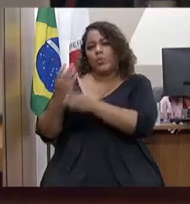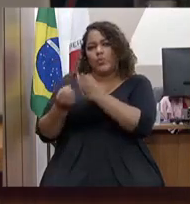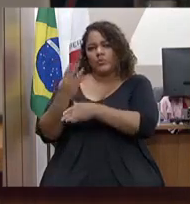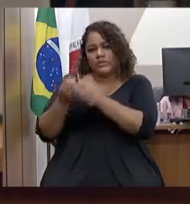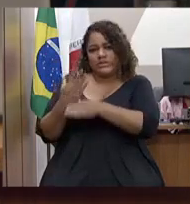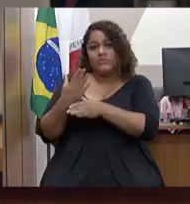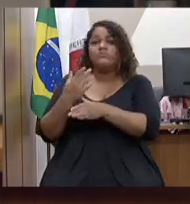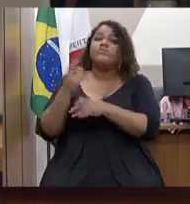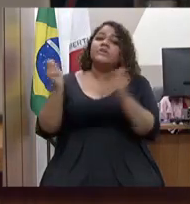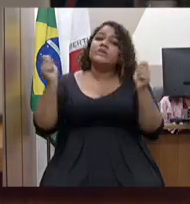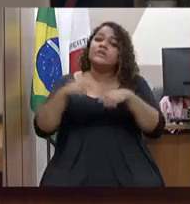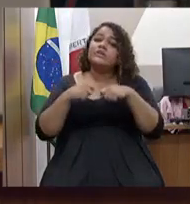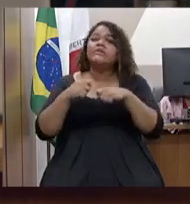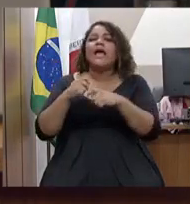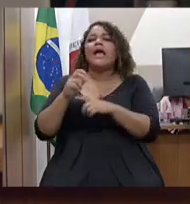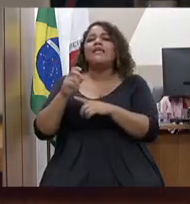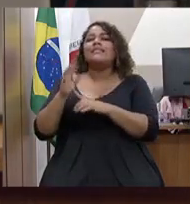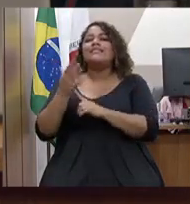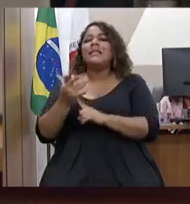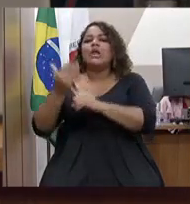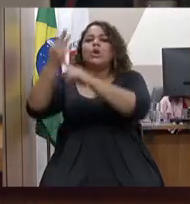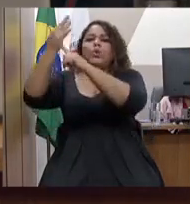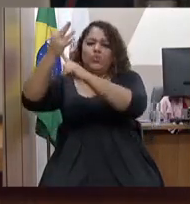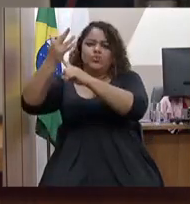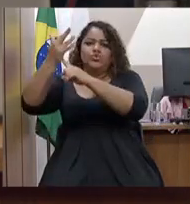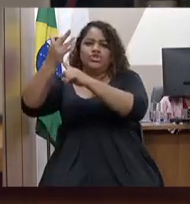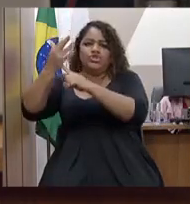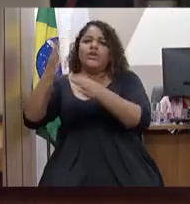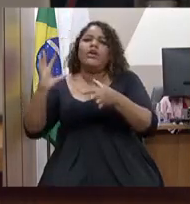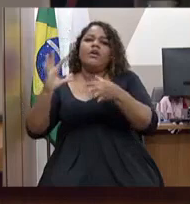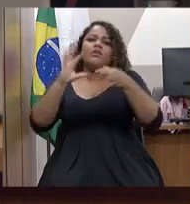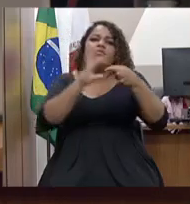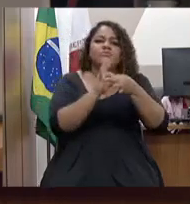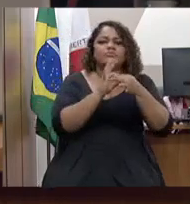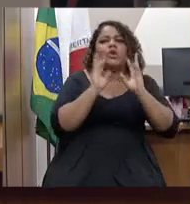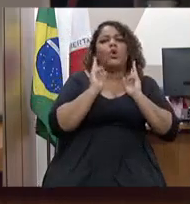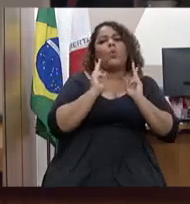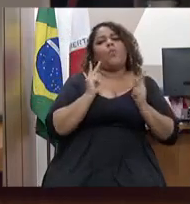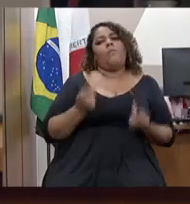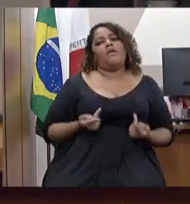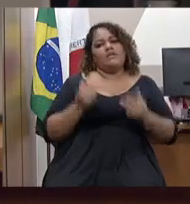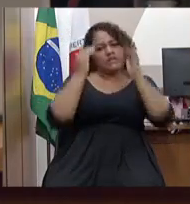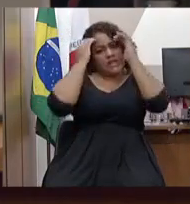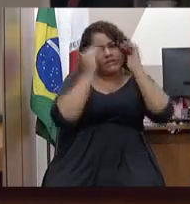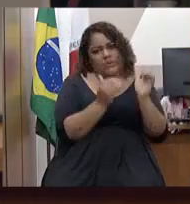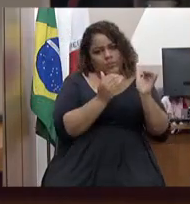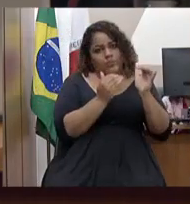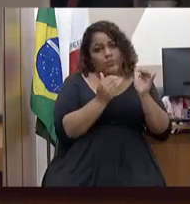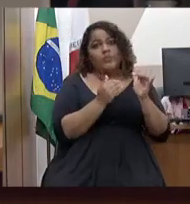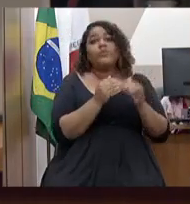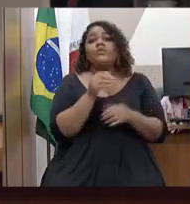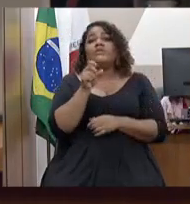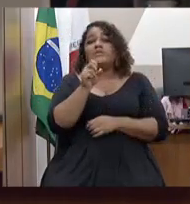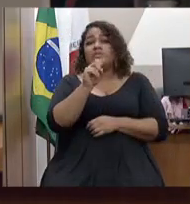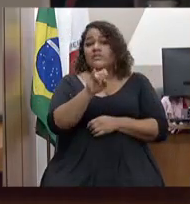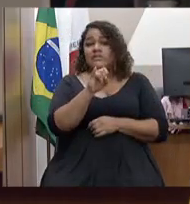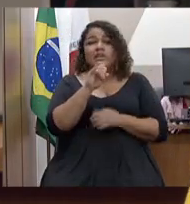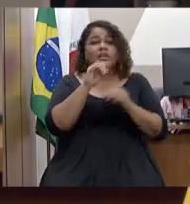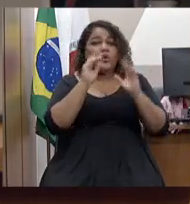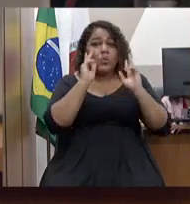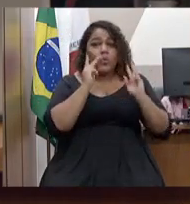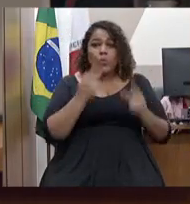com a humanização esse processo de desumanização do meio do trabalho do Mundo do Trabalho